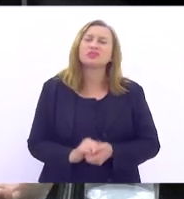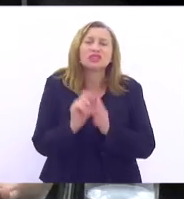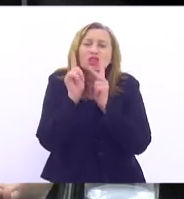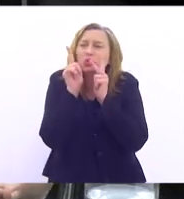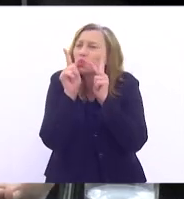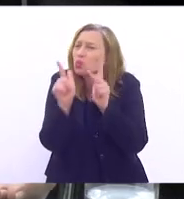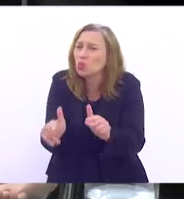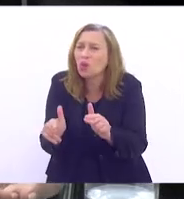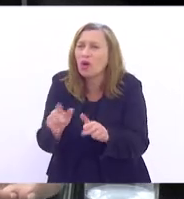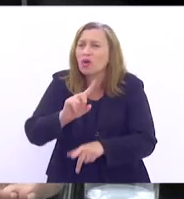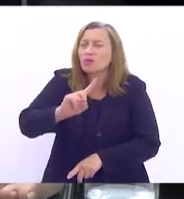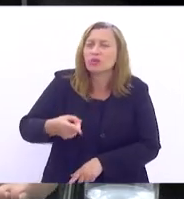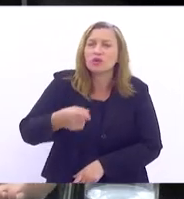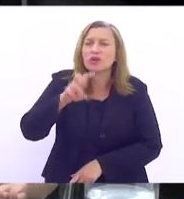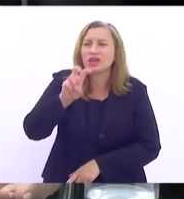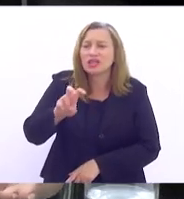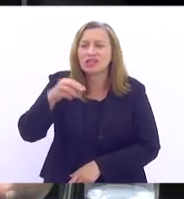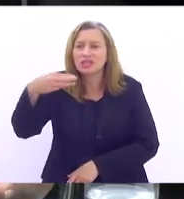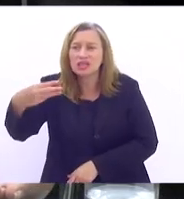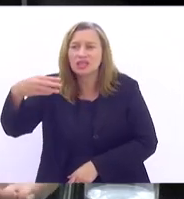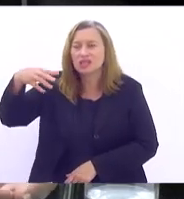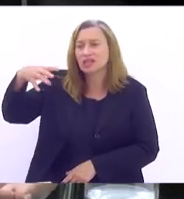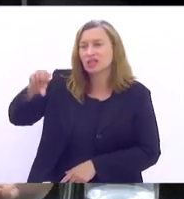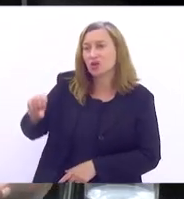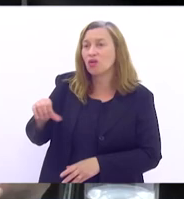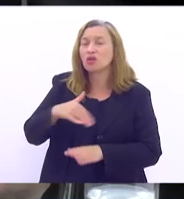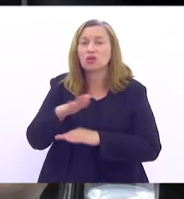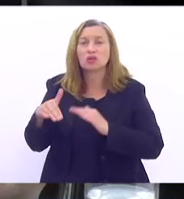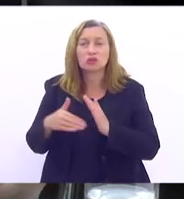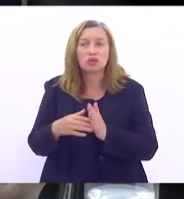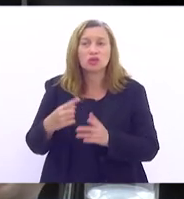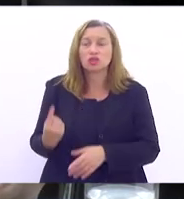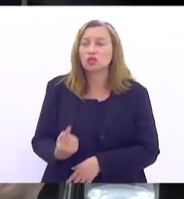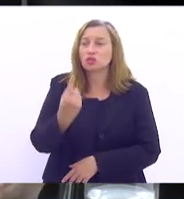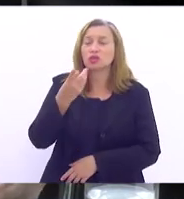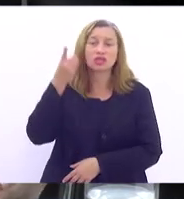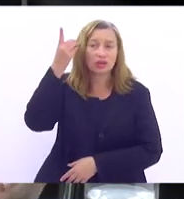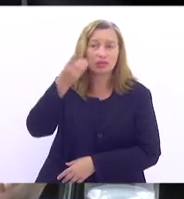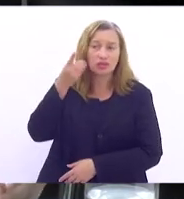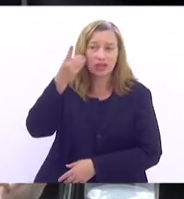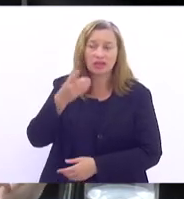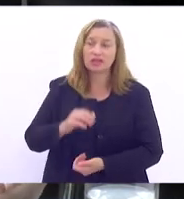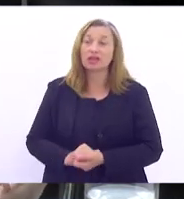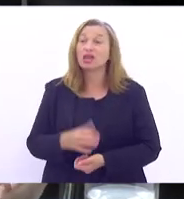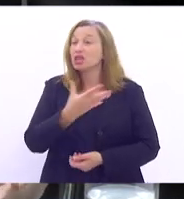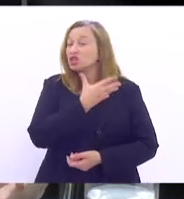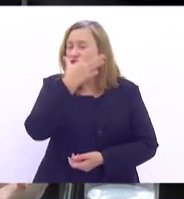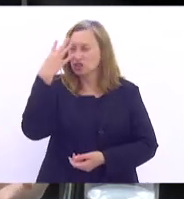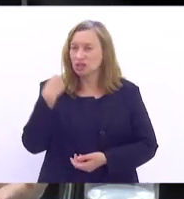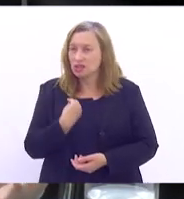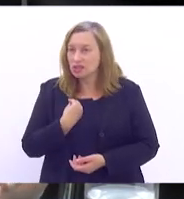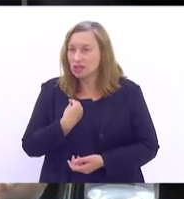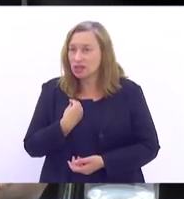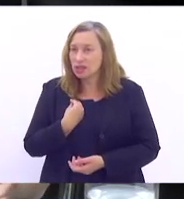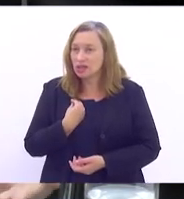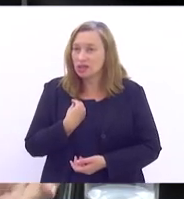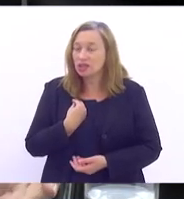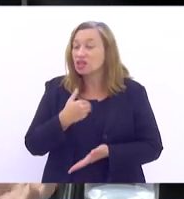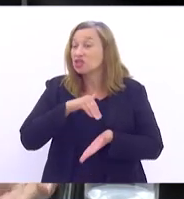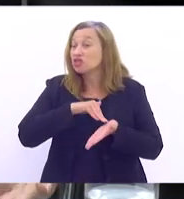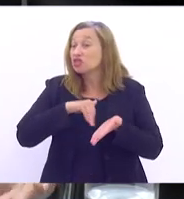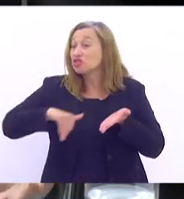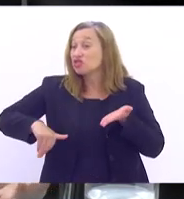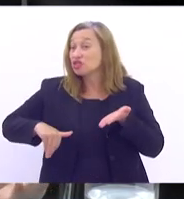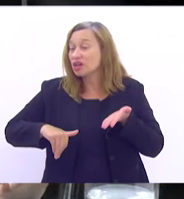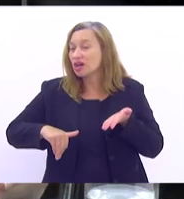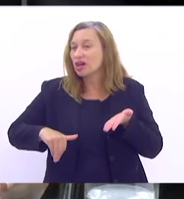idêntico ao 1539, todos da deputada Élica. Perfeito. Eles esqueceram de retirar